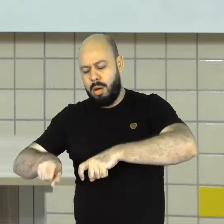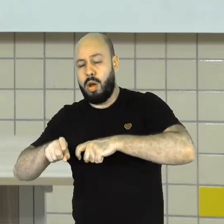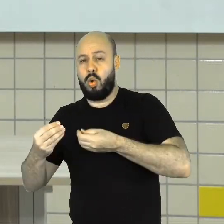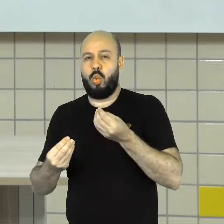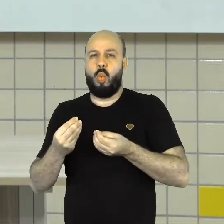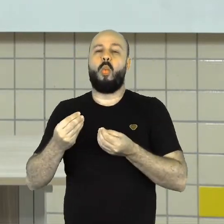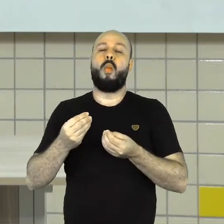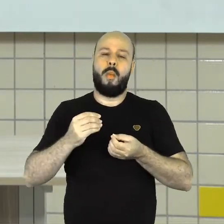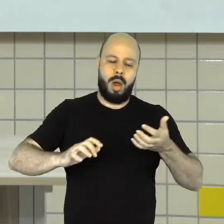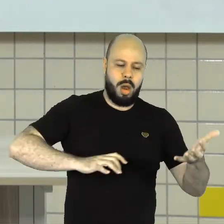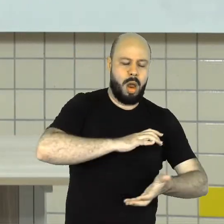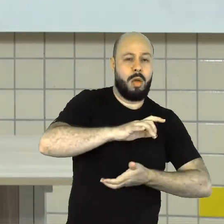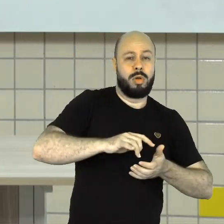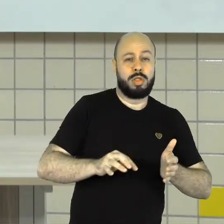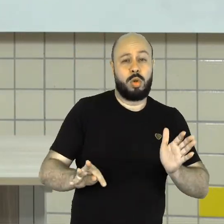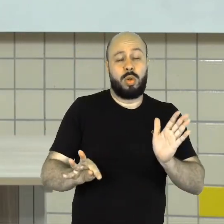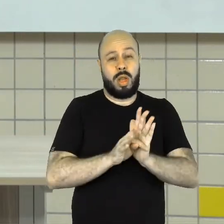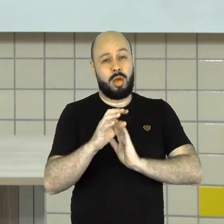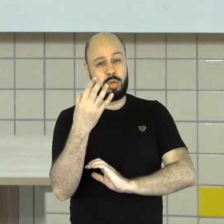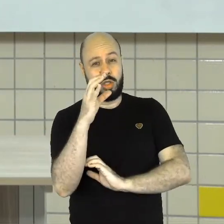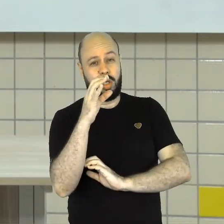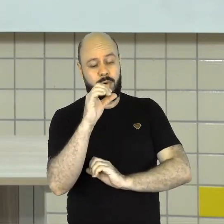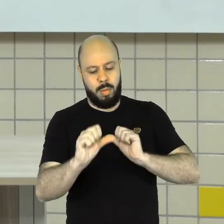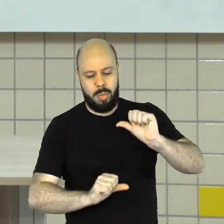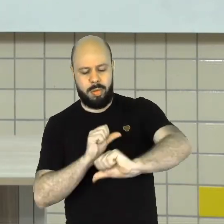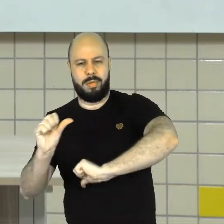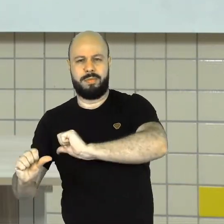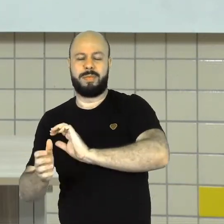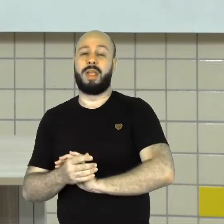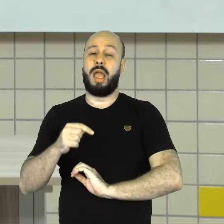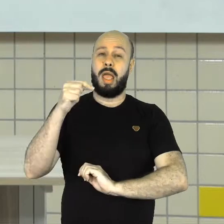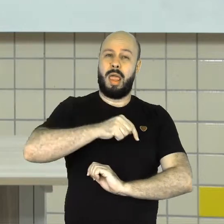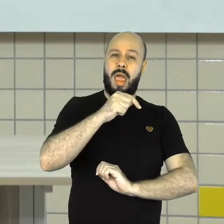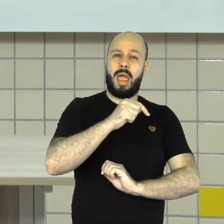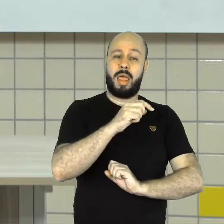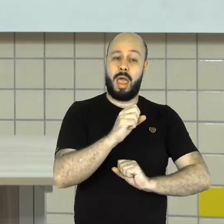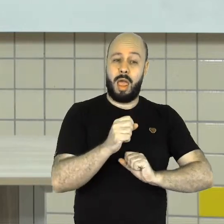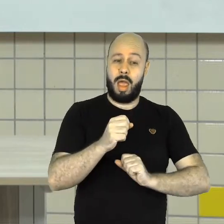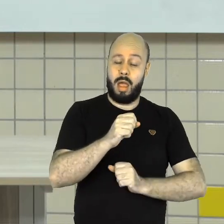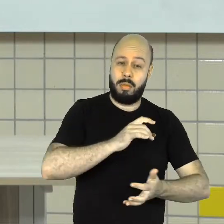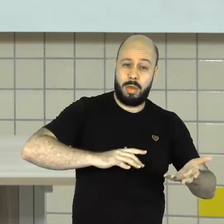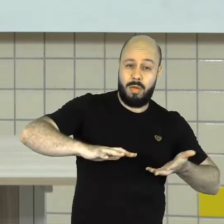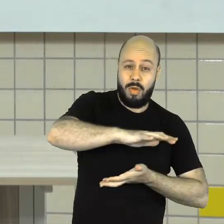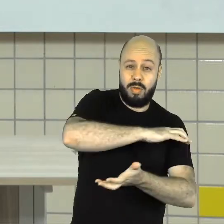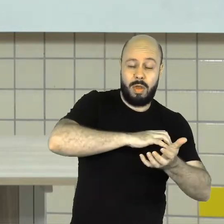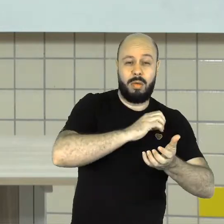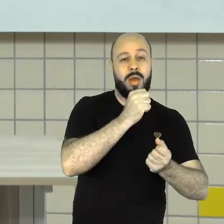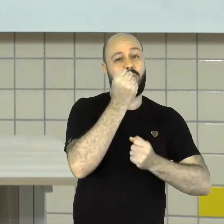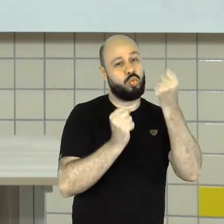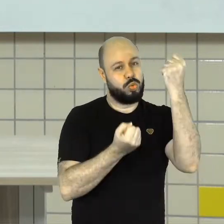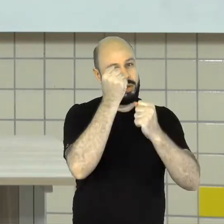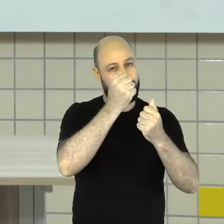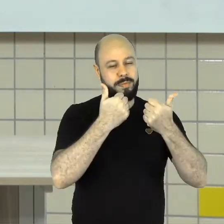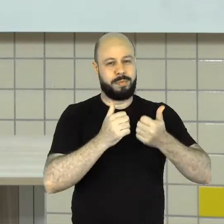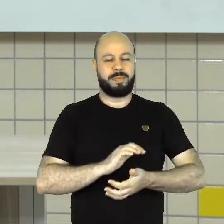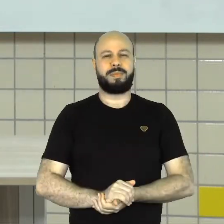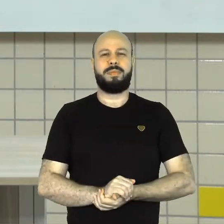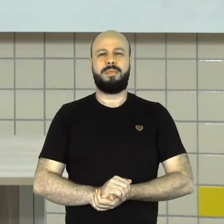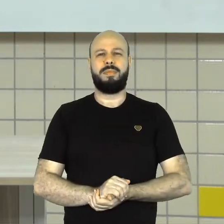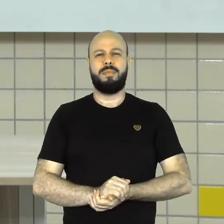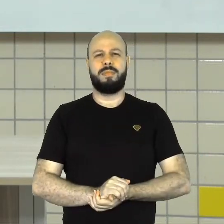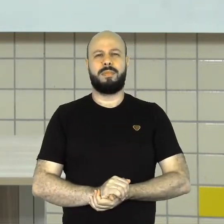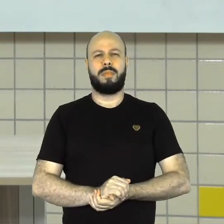revolução técnico-científica, que a gente já viu, a terceira revolução industrial. Beleza, pessoal? Depois eu vou estar mostrando para vocês como